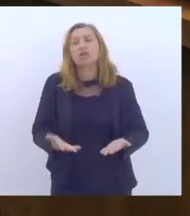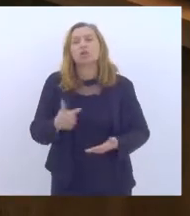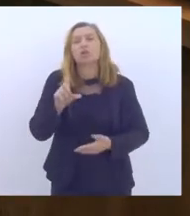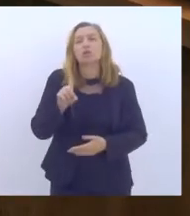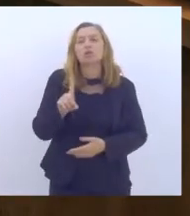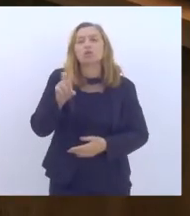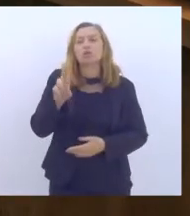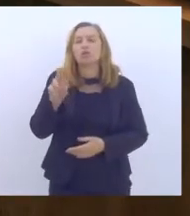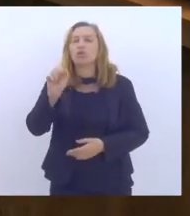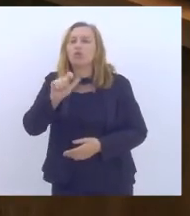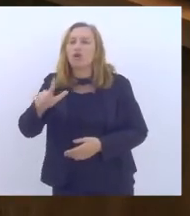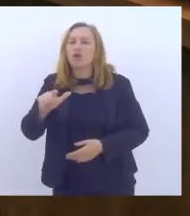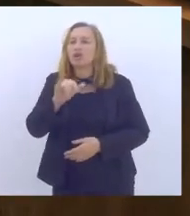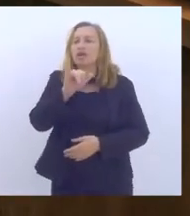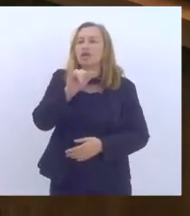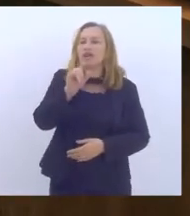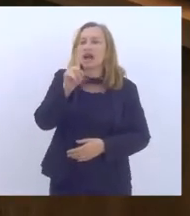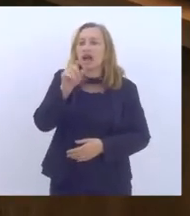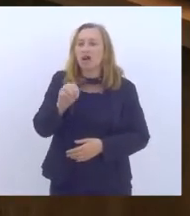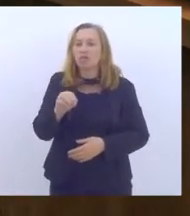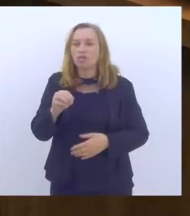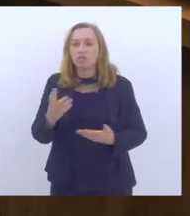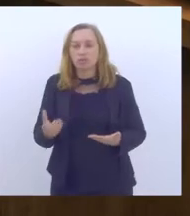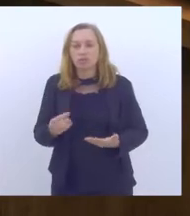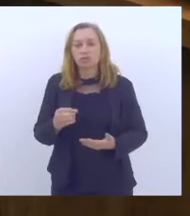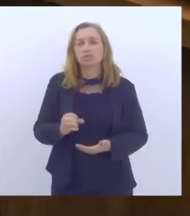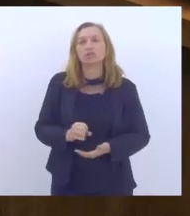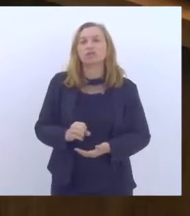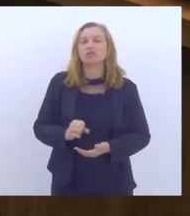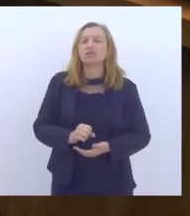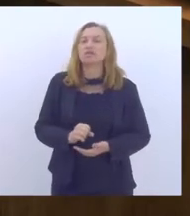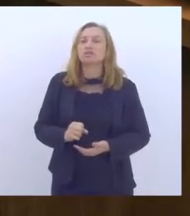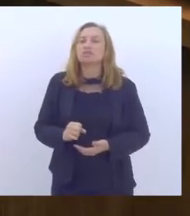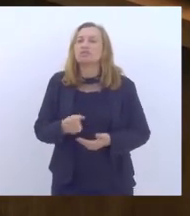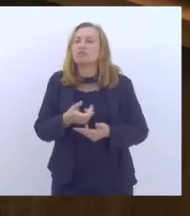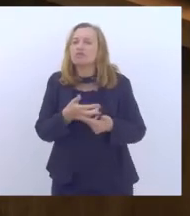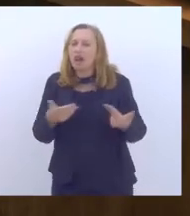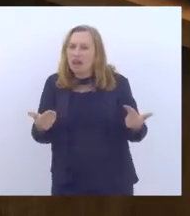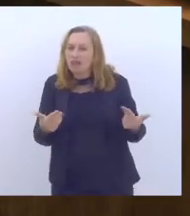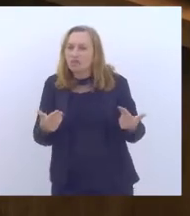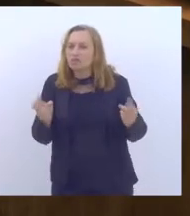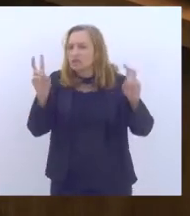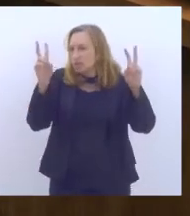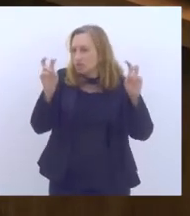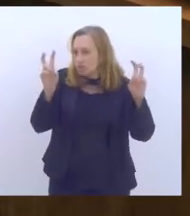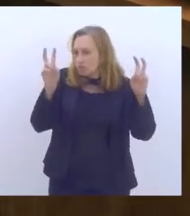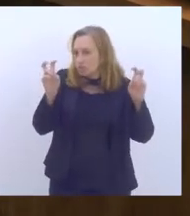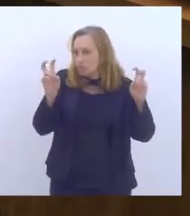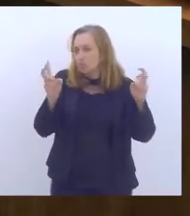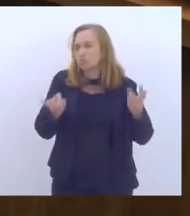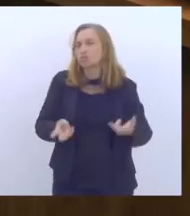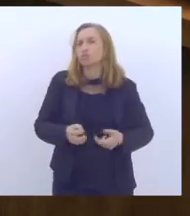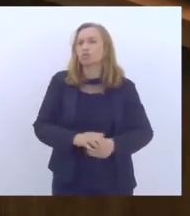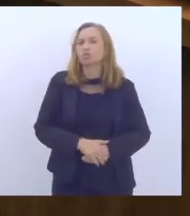caso do Durval caso do Iago São Tiago Santos São tantos casos que vão se sobrepondo vão